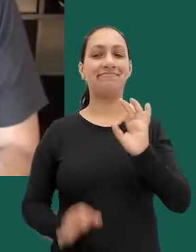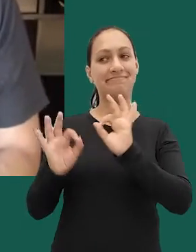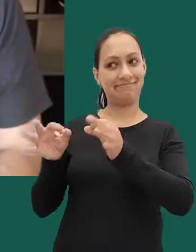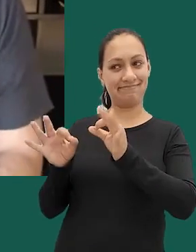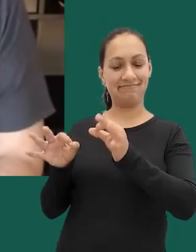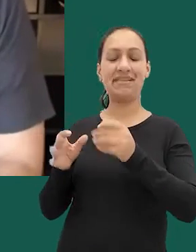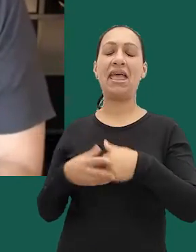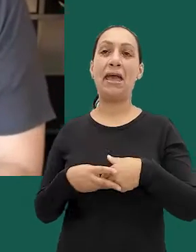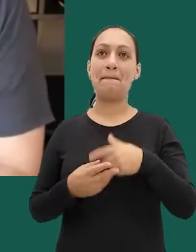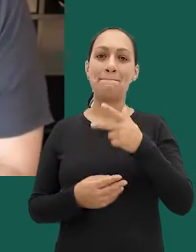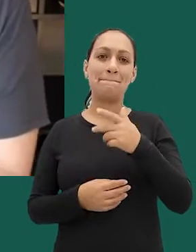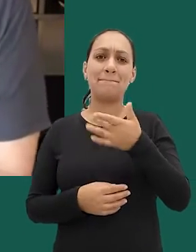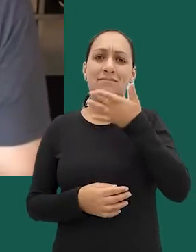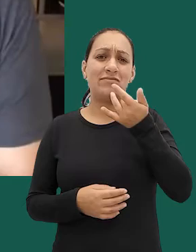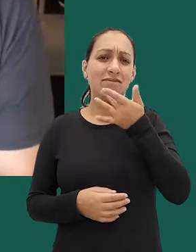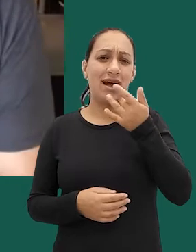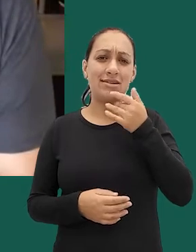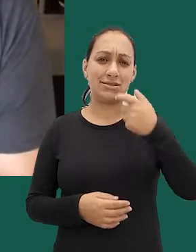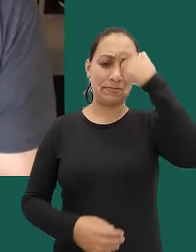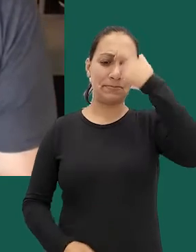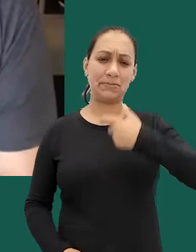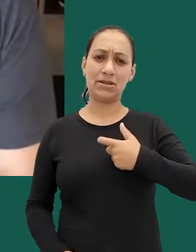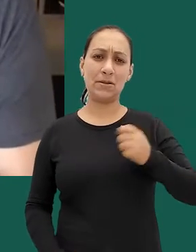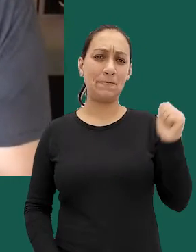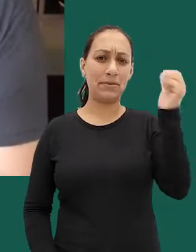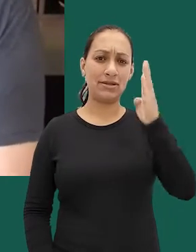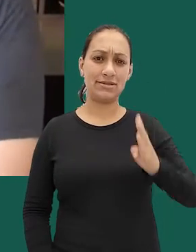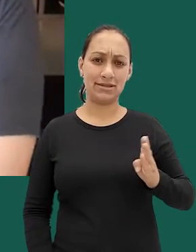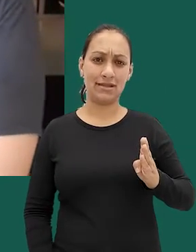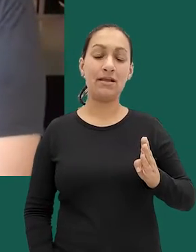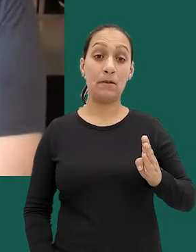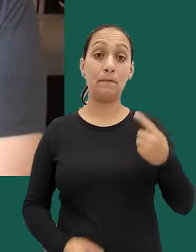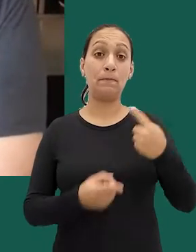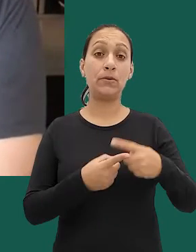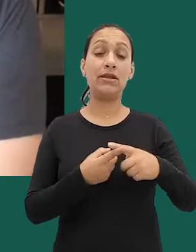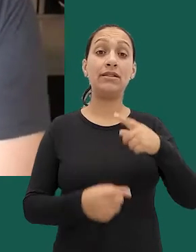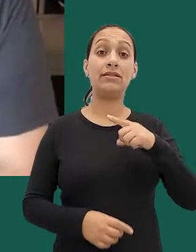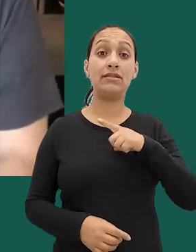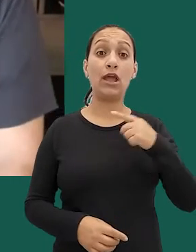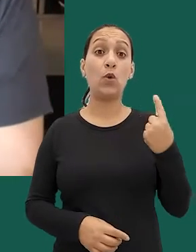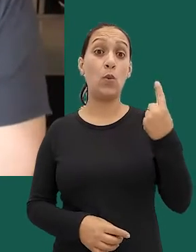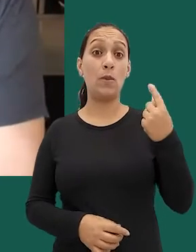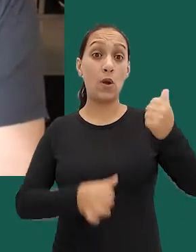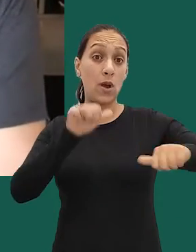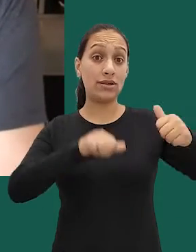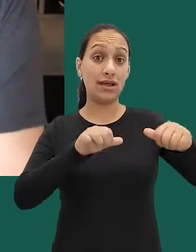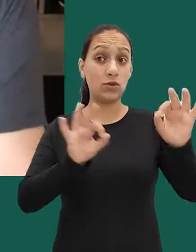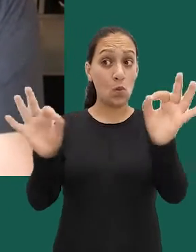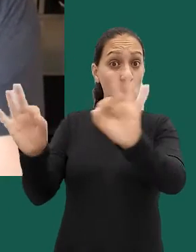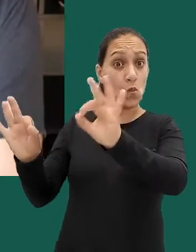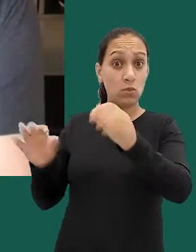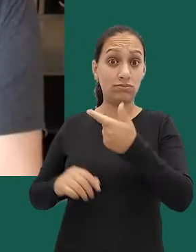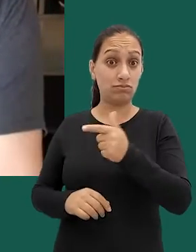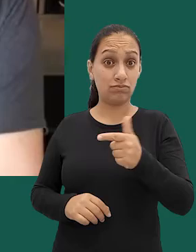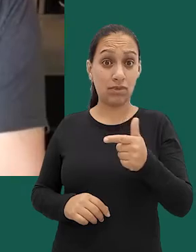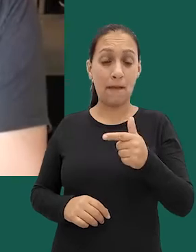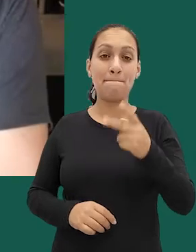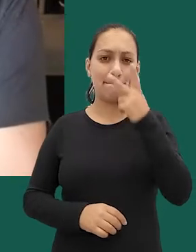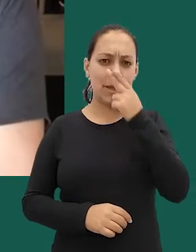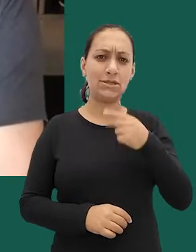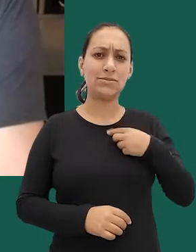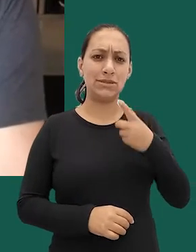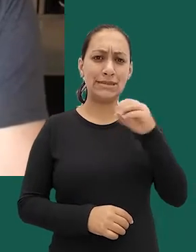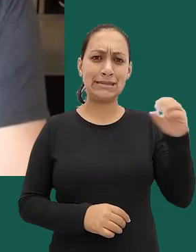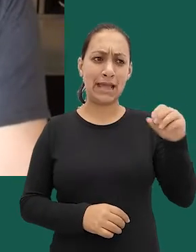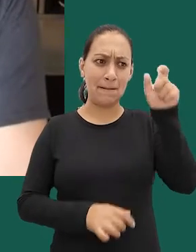muito mais fácil ser brasileiro nesse sentido, porque o brasileiro ele tem uma qualidade que os outros não têm, e mesmo entrevistando mais de 100 pessoas